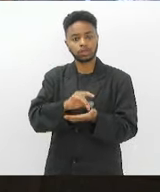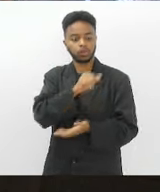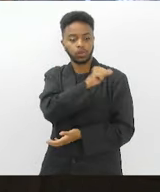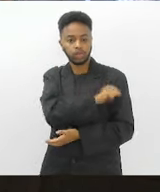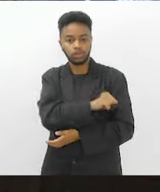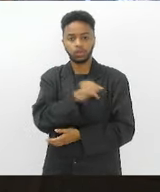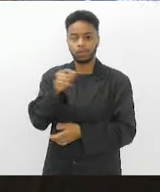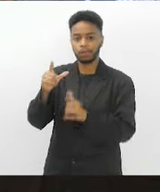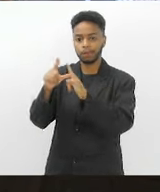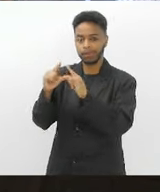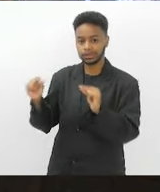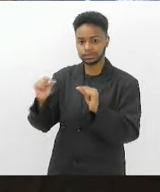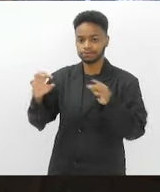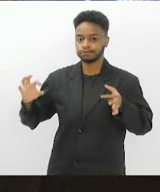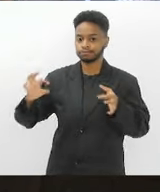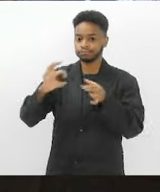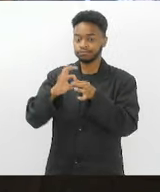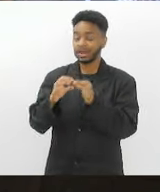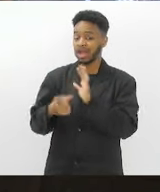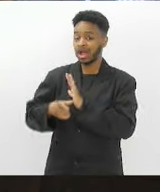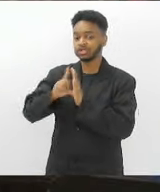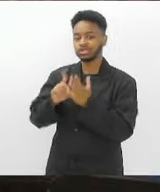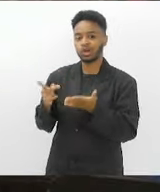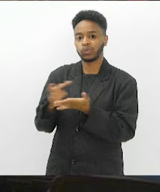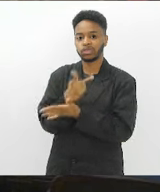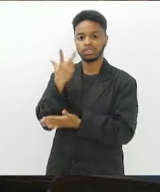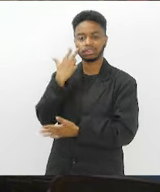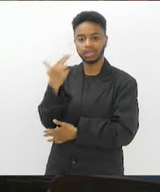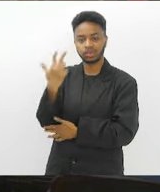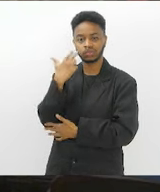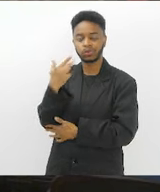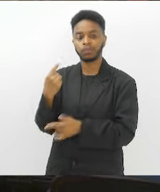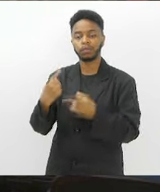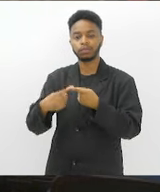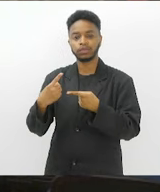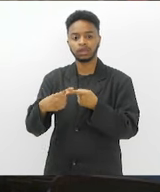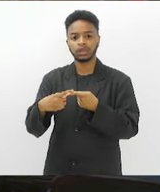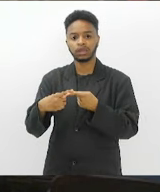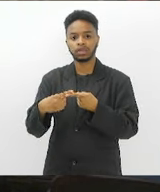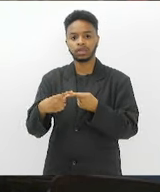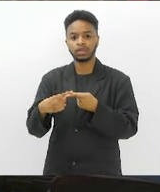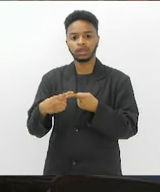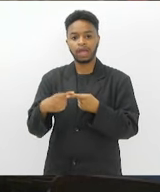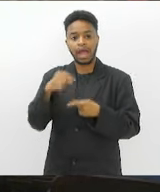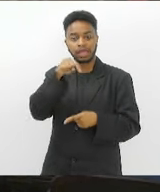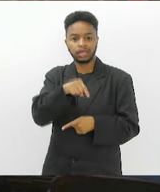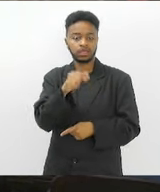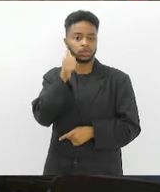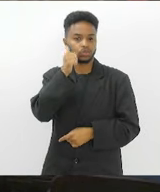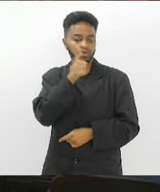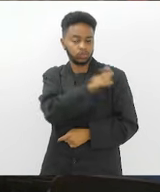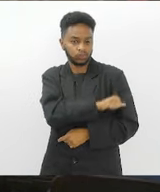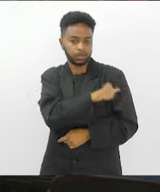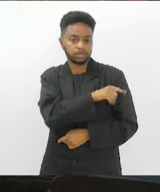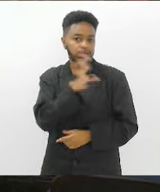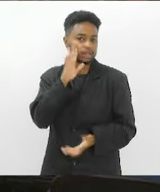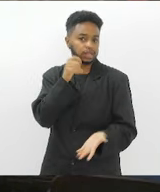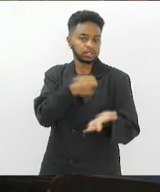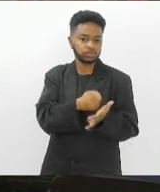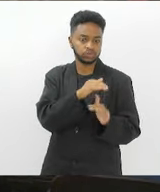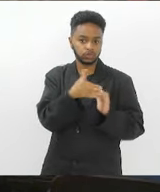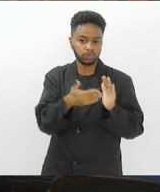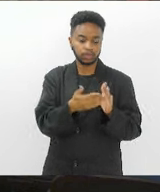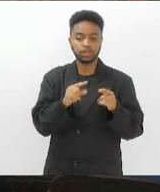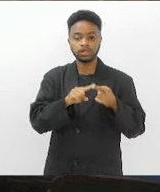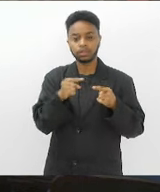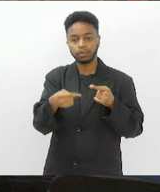Isso ocorria naturalmente por estar no Rio o centro de decisão. Essa mudança de Brasília fez